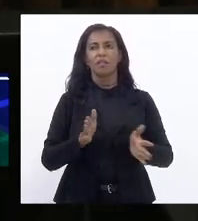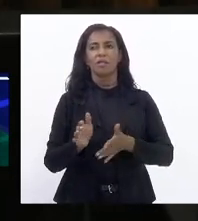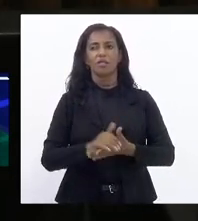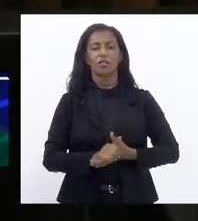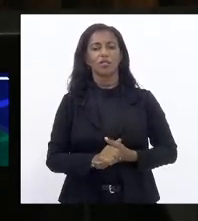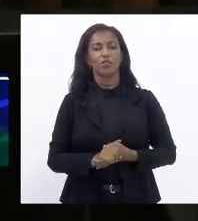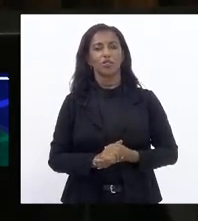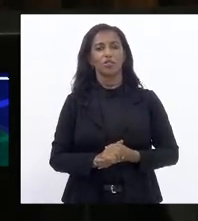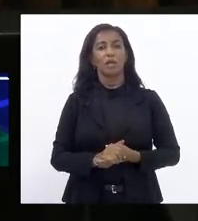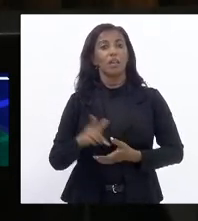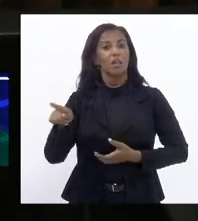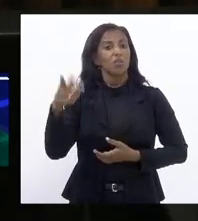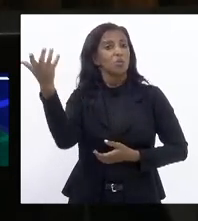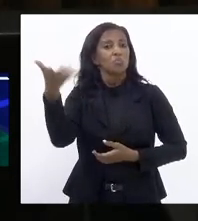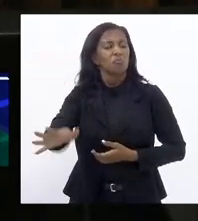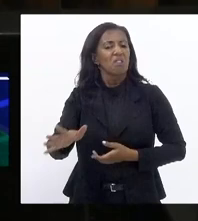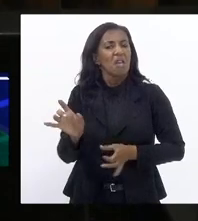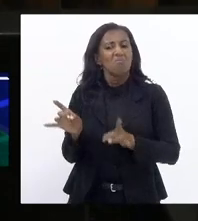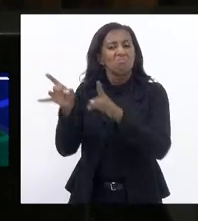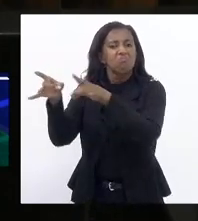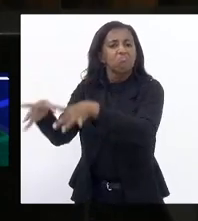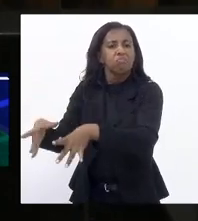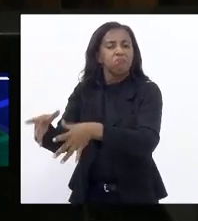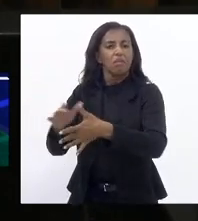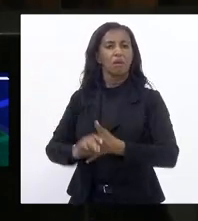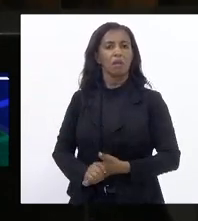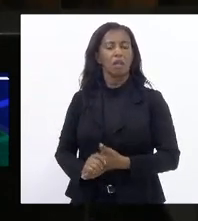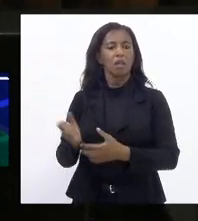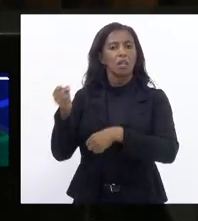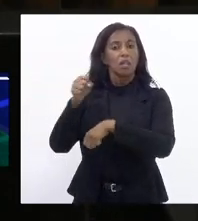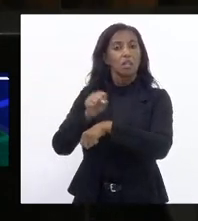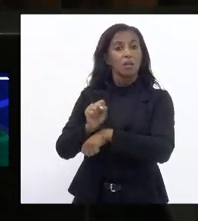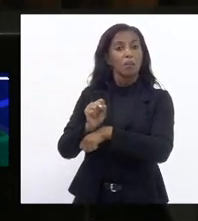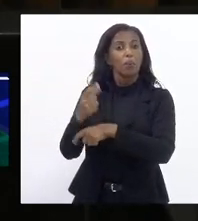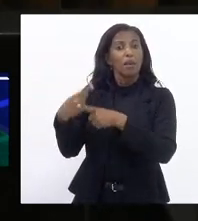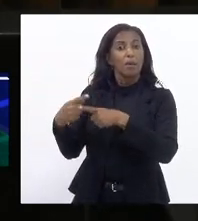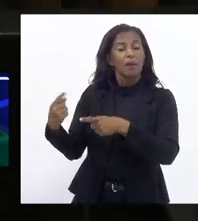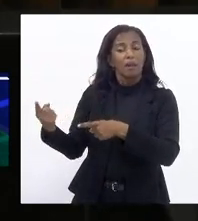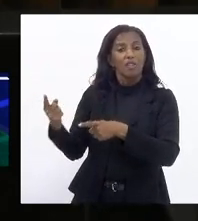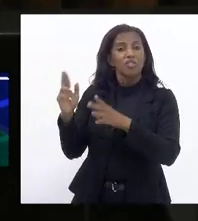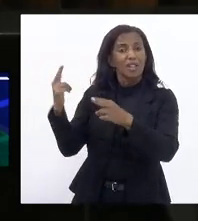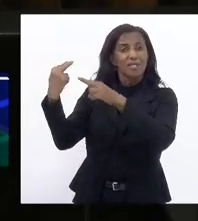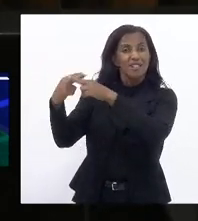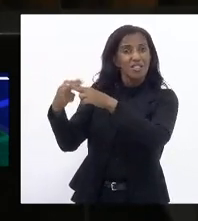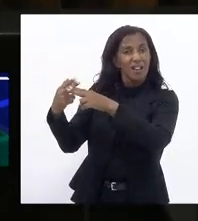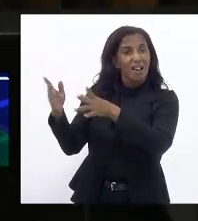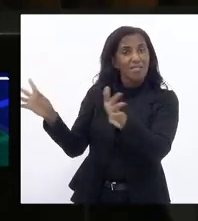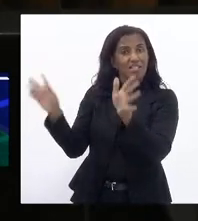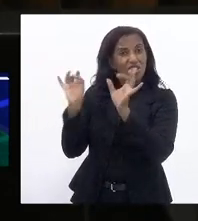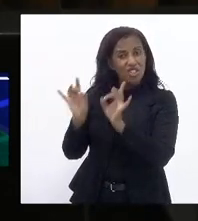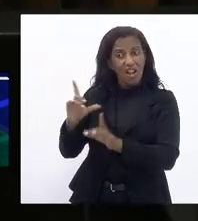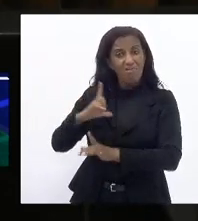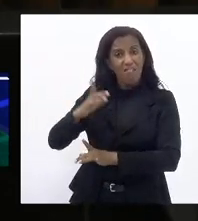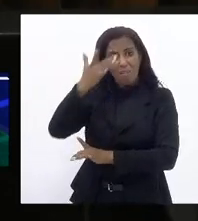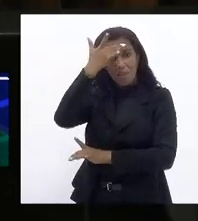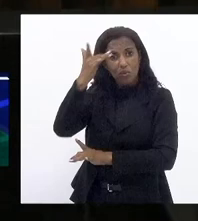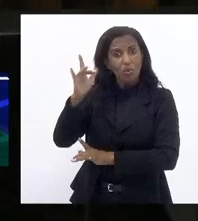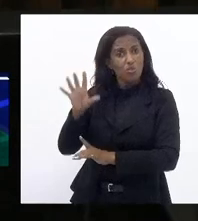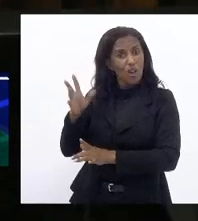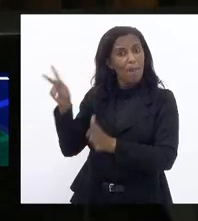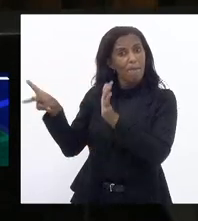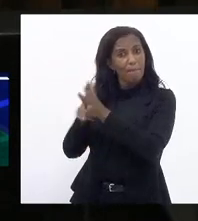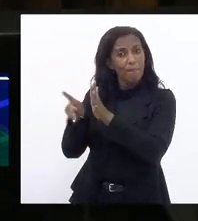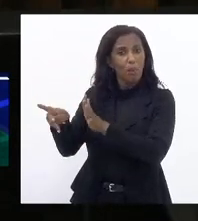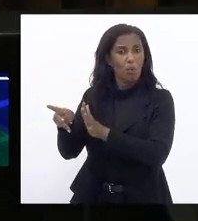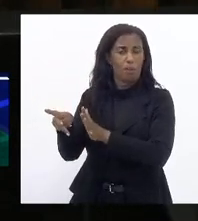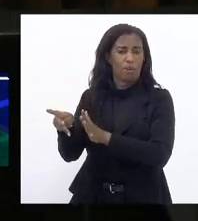da ocupação, porque elas não querem ficar lá, até porque essas casas do Mercado da Minha Vida já estão direcionadas, já os contemplados. Então, o objetivo das famílias que ocupam